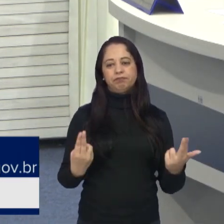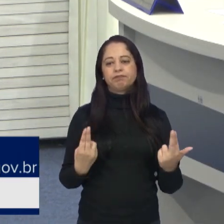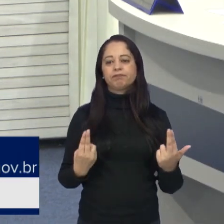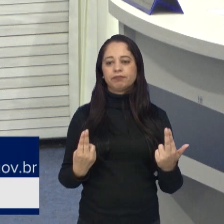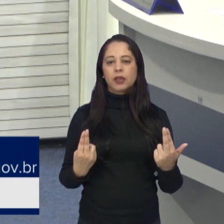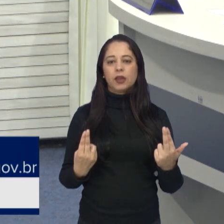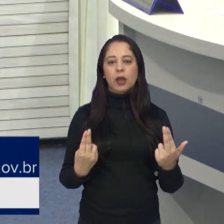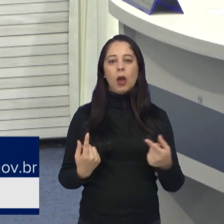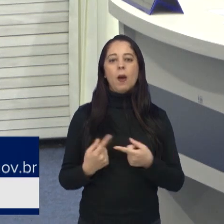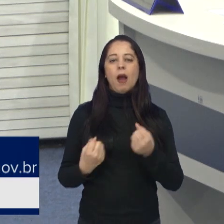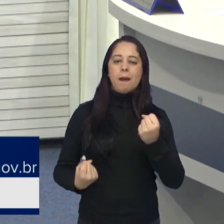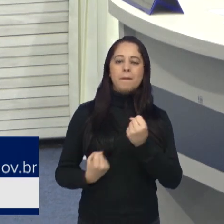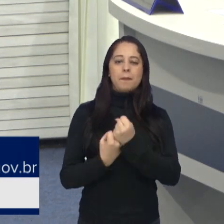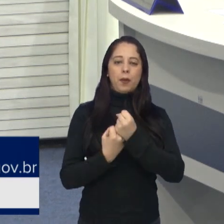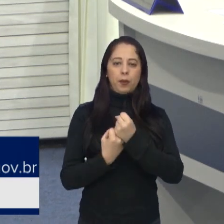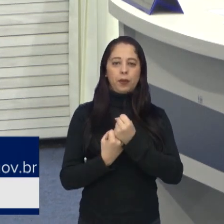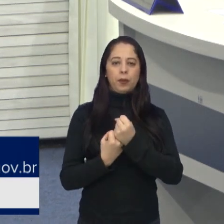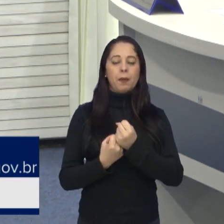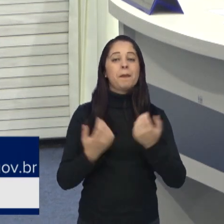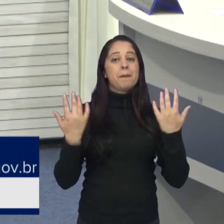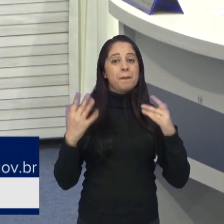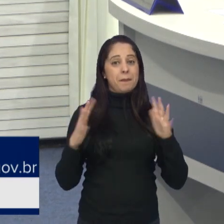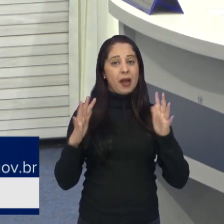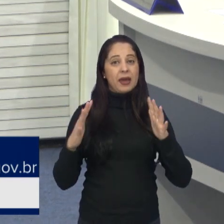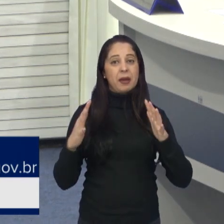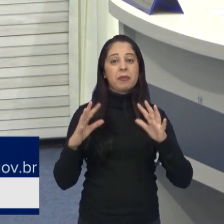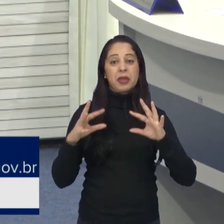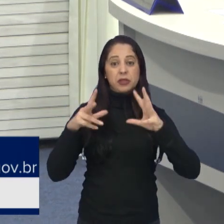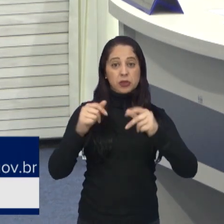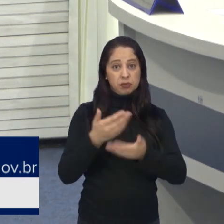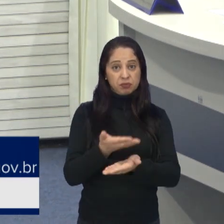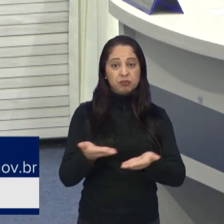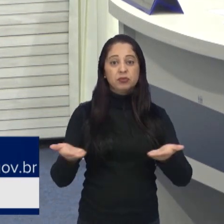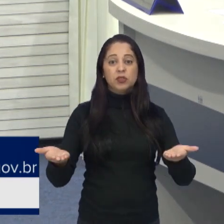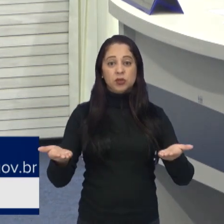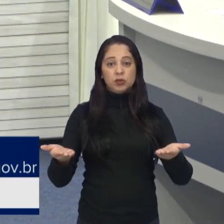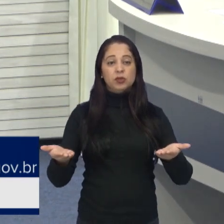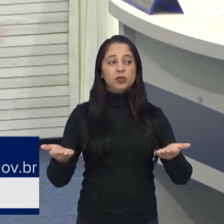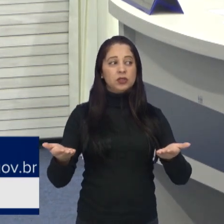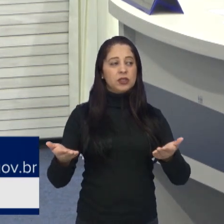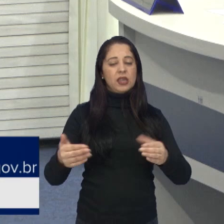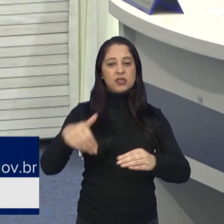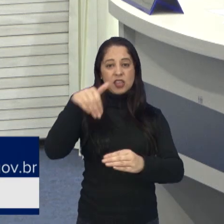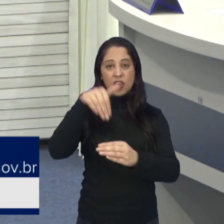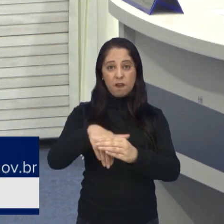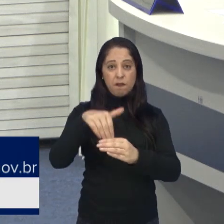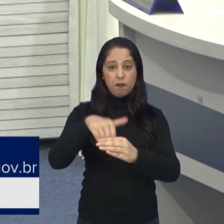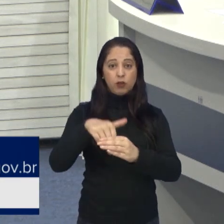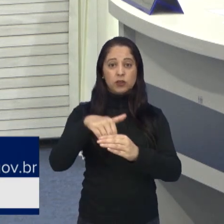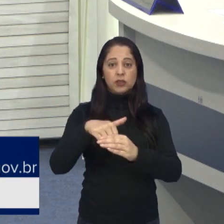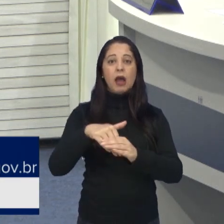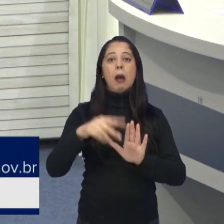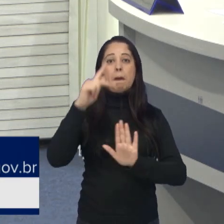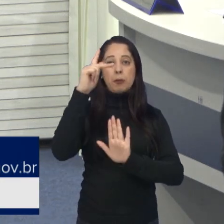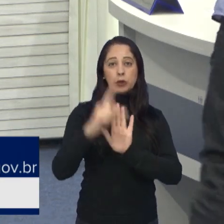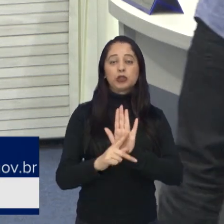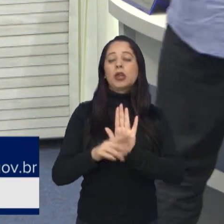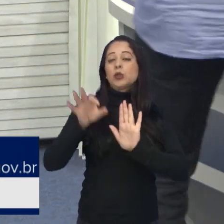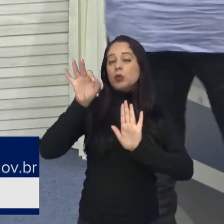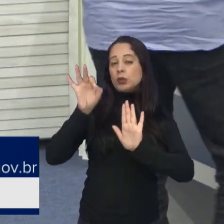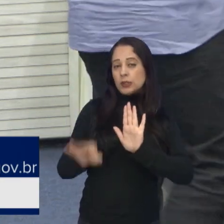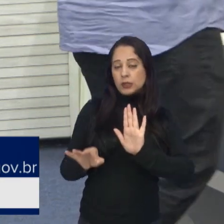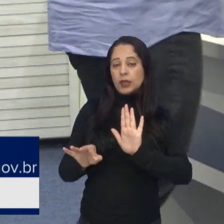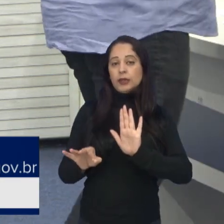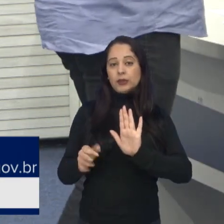apoiou esse projeto. Parabéns a todos aqui que finalmente botaram um projeto de relevância dentro